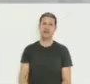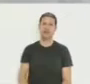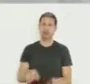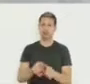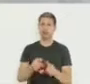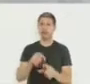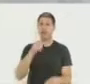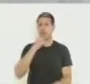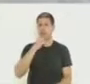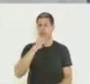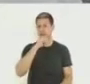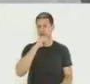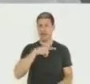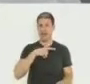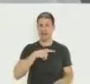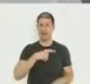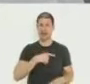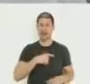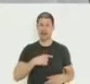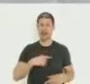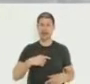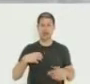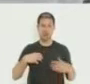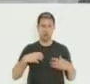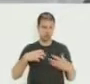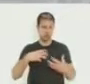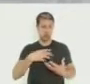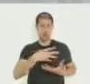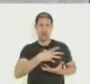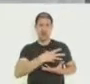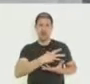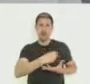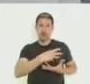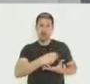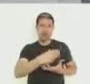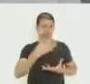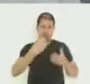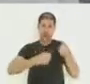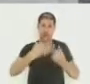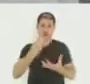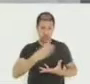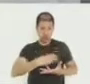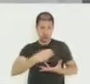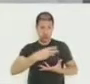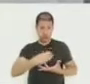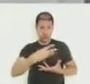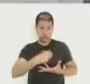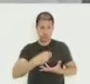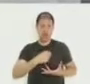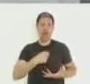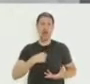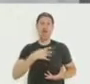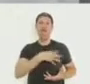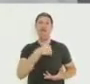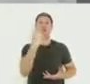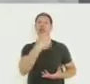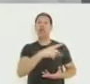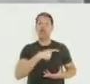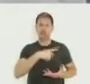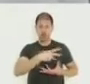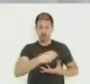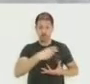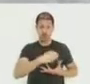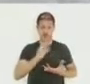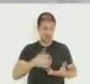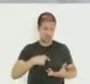além da quantidade que seu filho necessita existe portanto a possibilidade inclusive de doação por